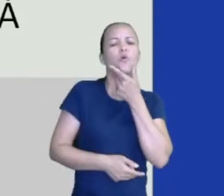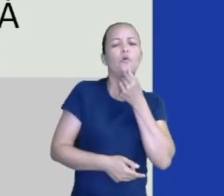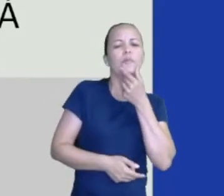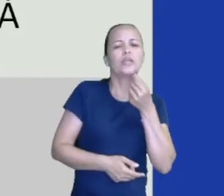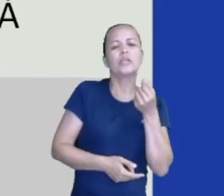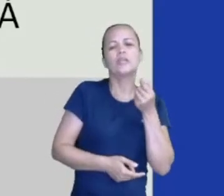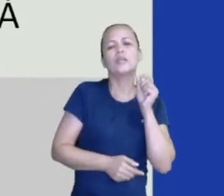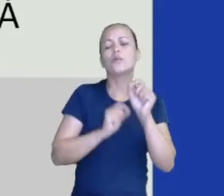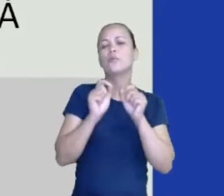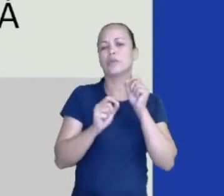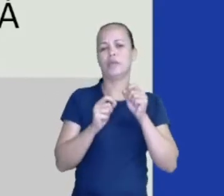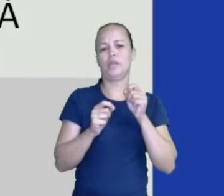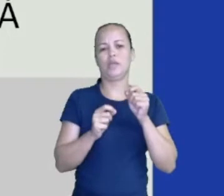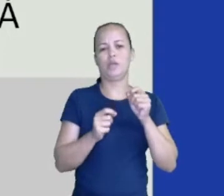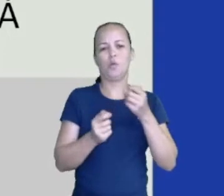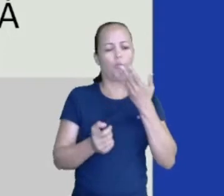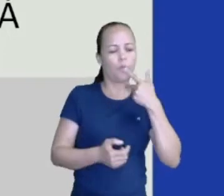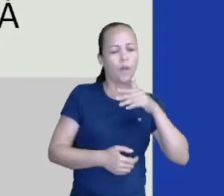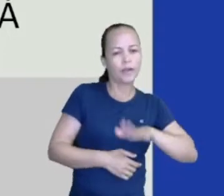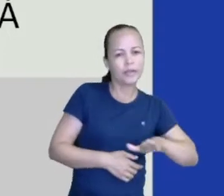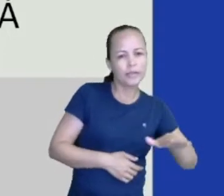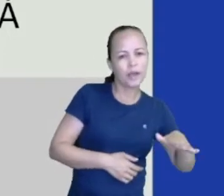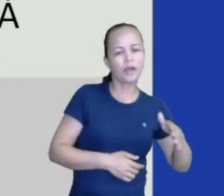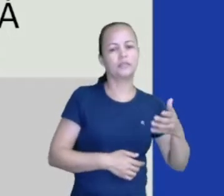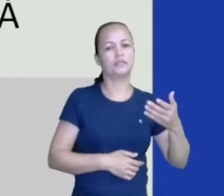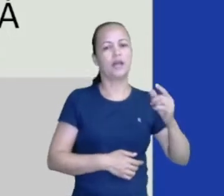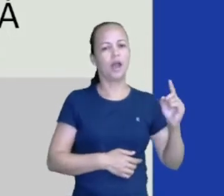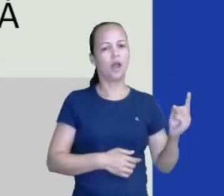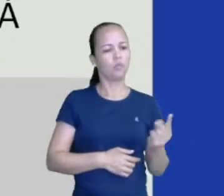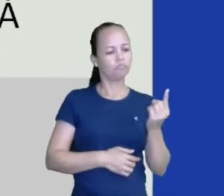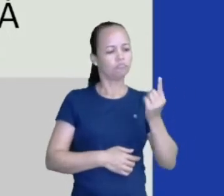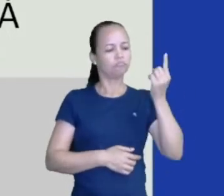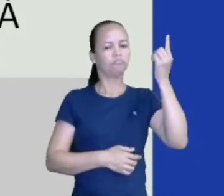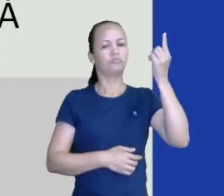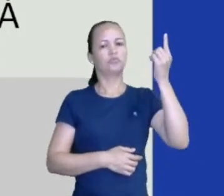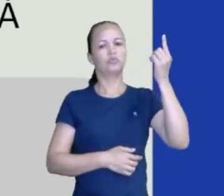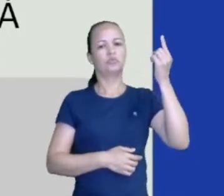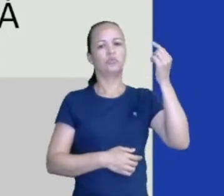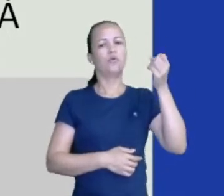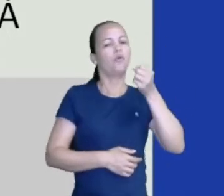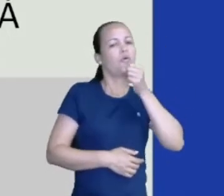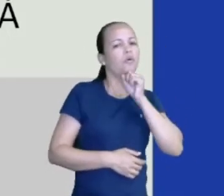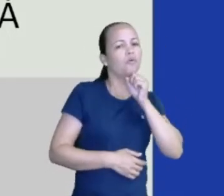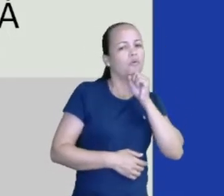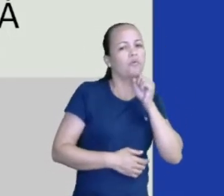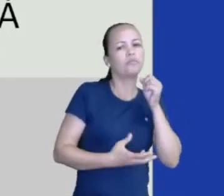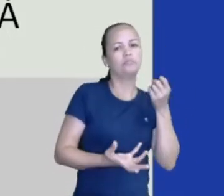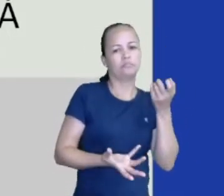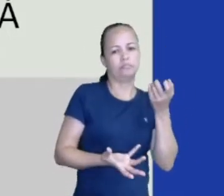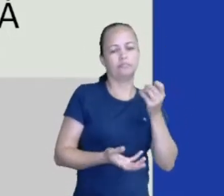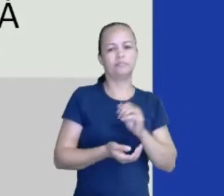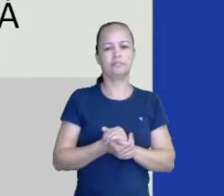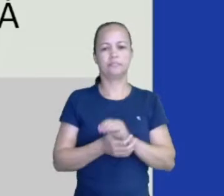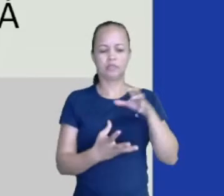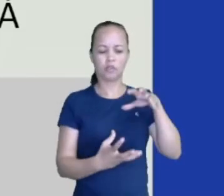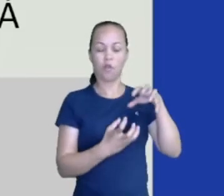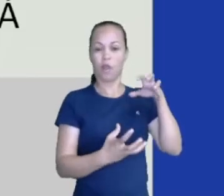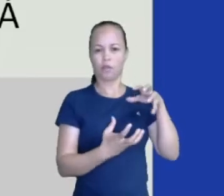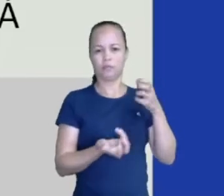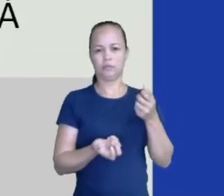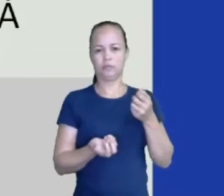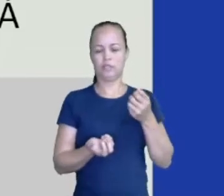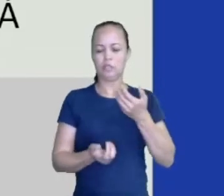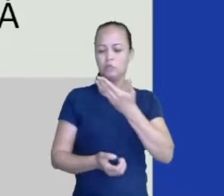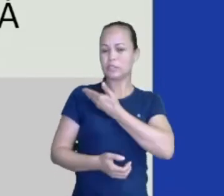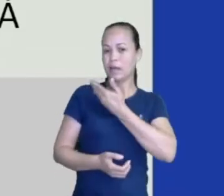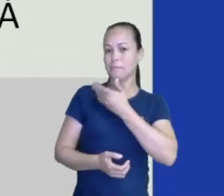um velhinho? Muito bem, ele era um velhinho. E os amigos de Guilherme, eles